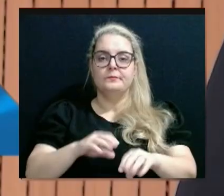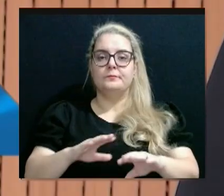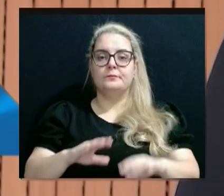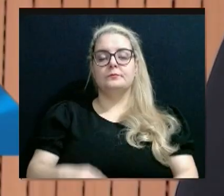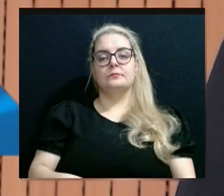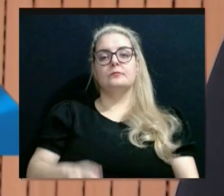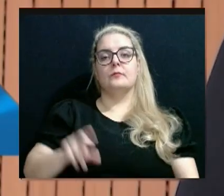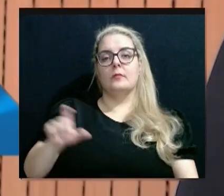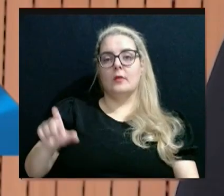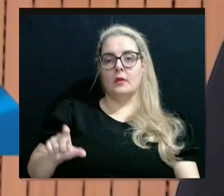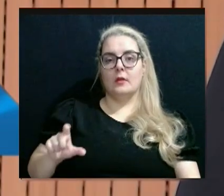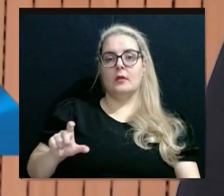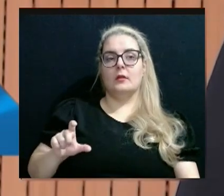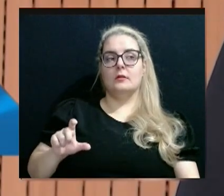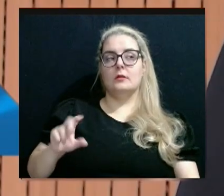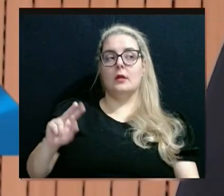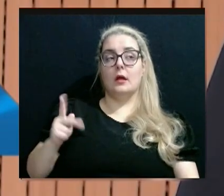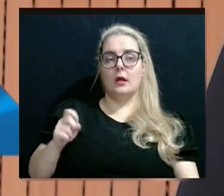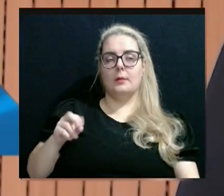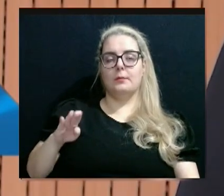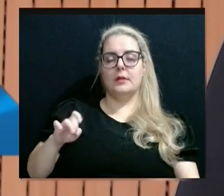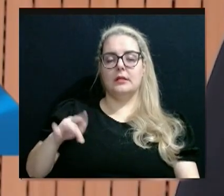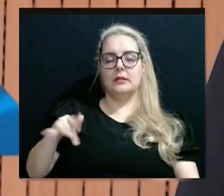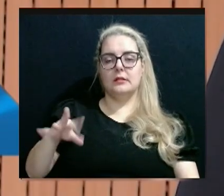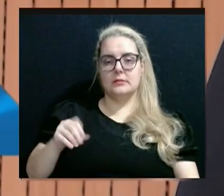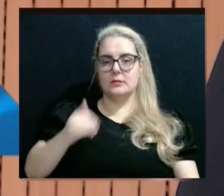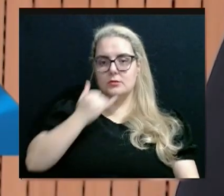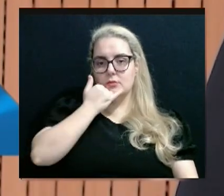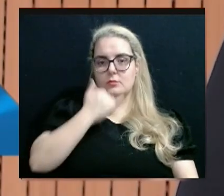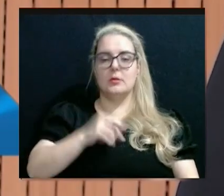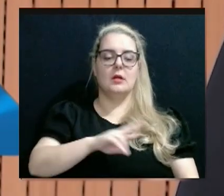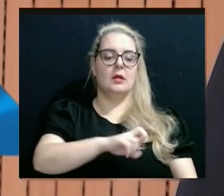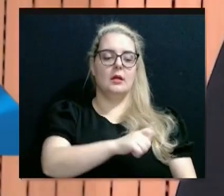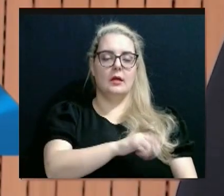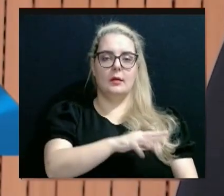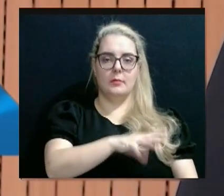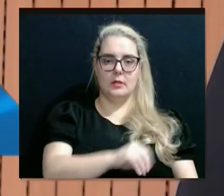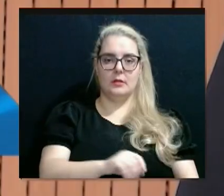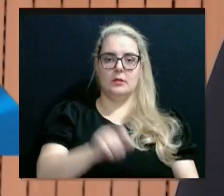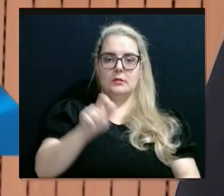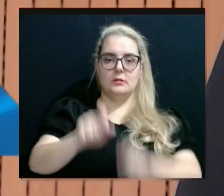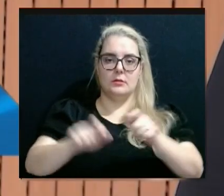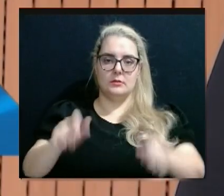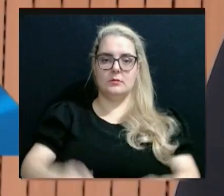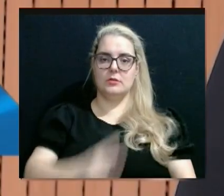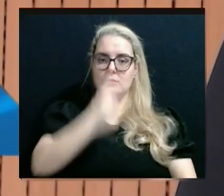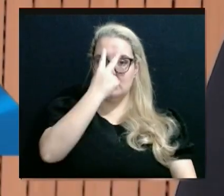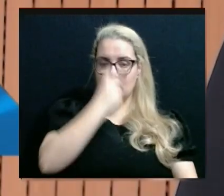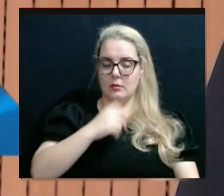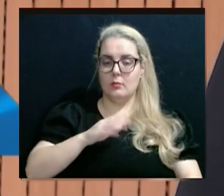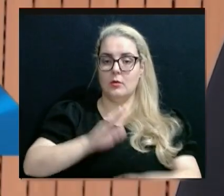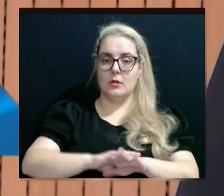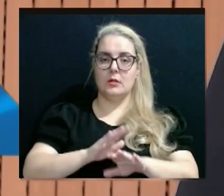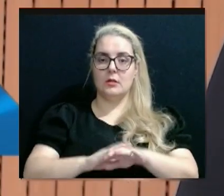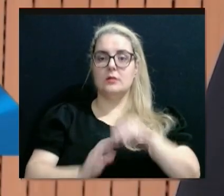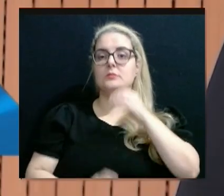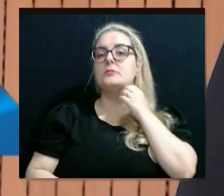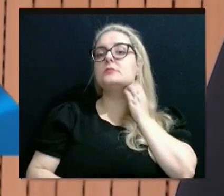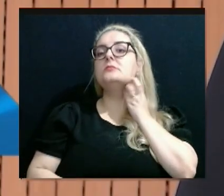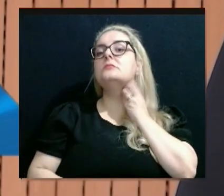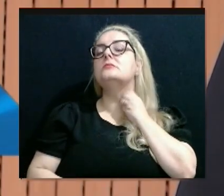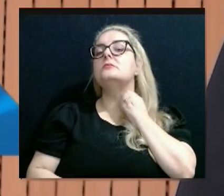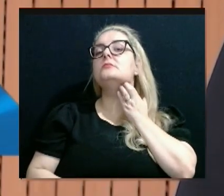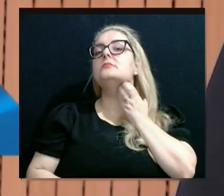habilitação, reabilitação e profissionalização da pessoa cega, por meio de ações que